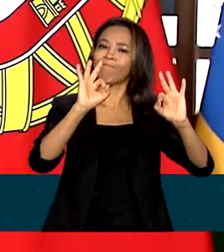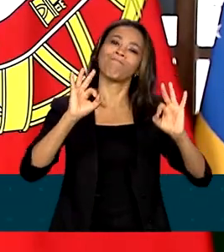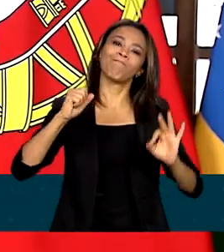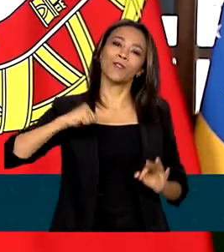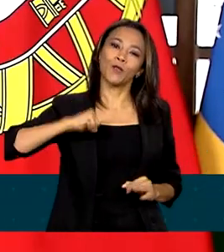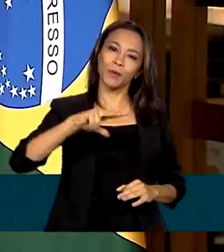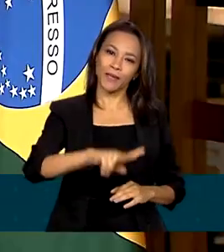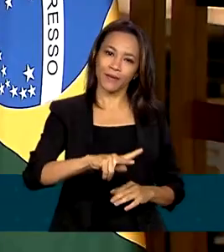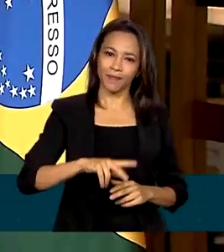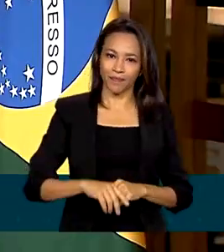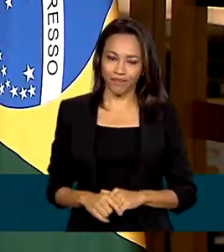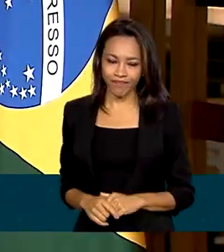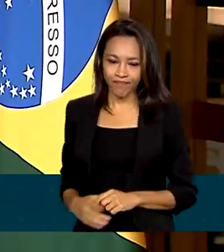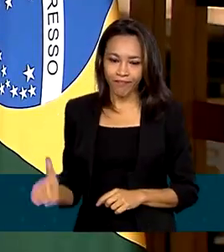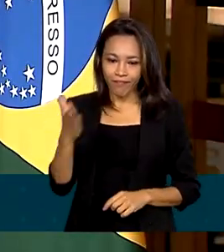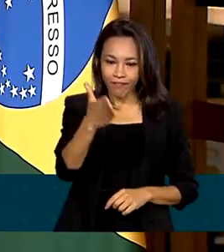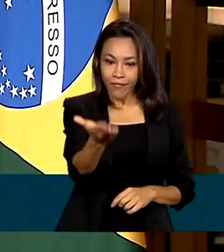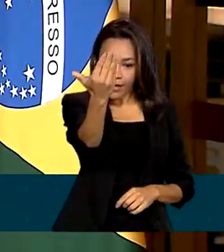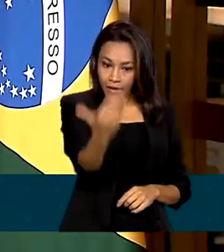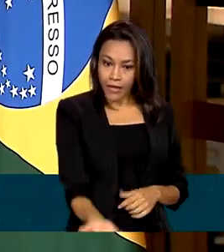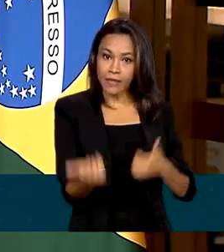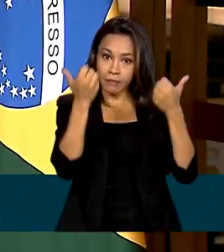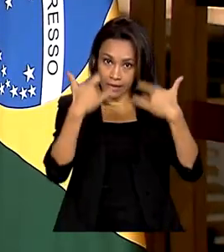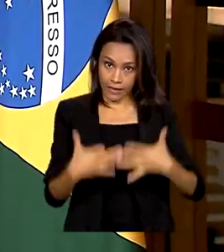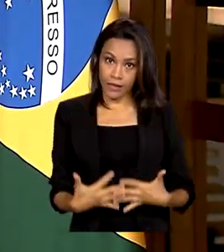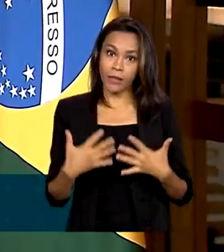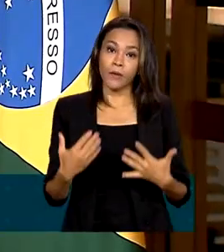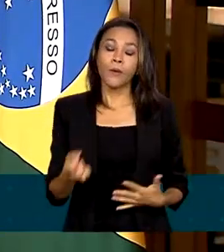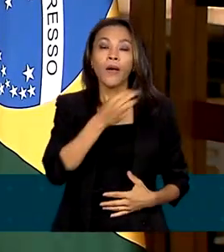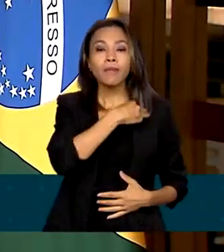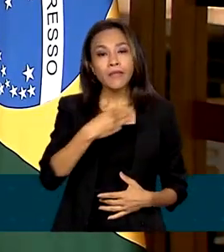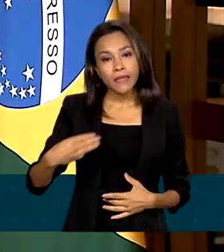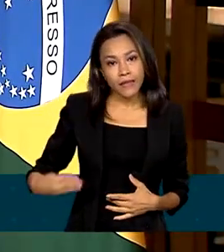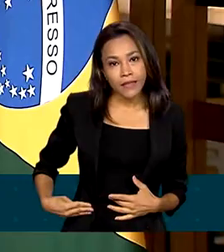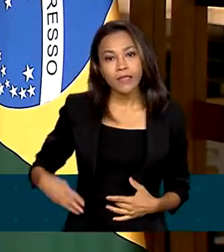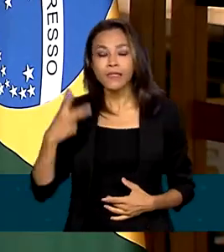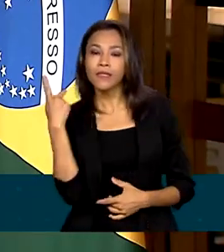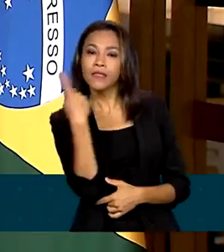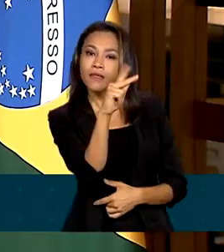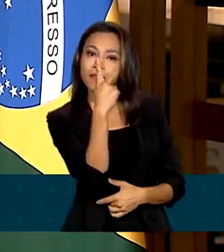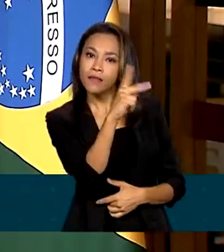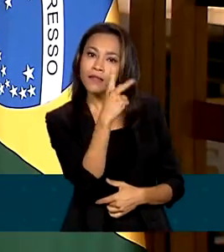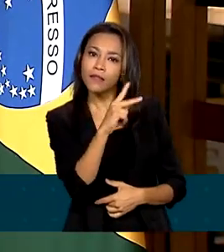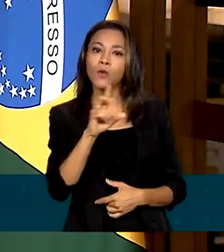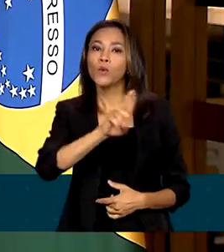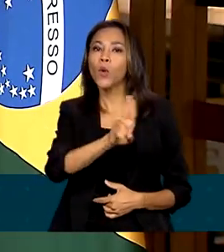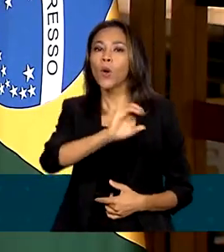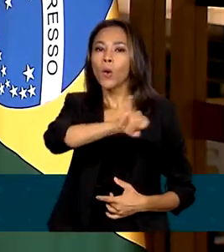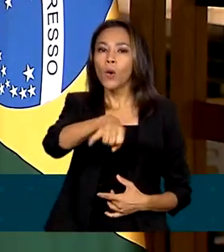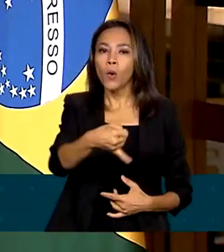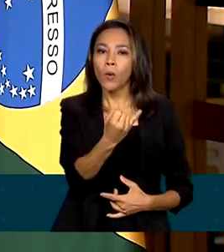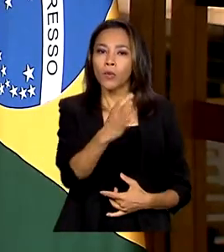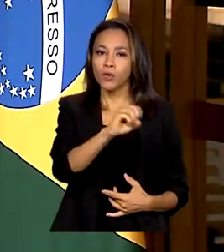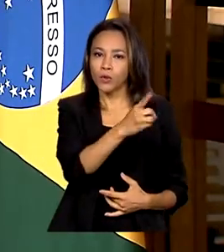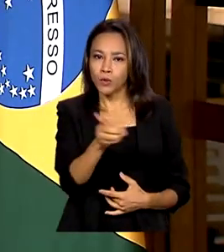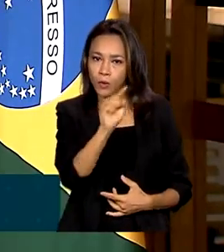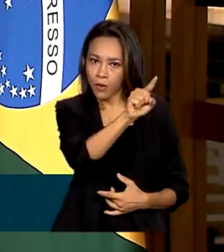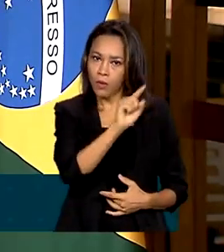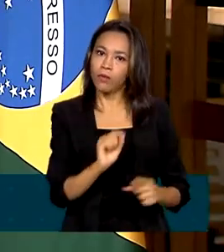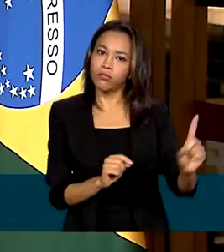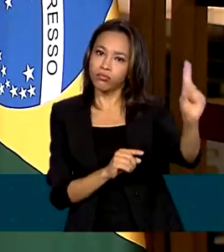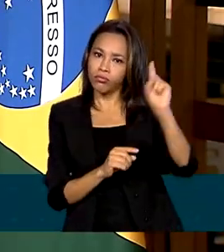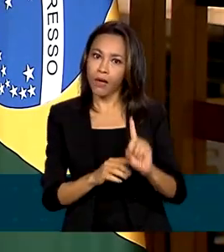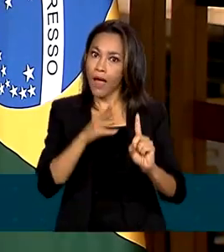plenamente completadas. A visita do ministro de Negócios Estrangeiros português, João Gomes Cravinho, a segunda